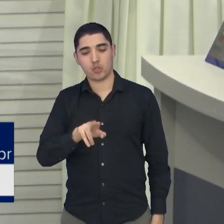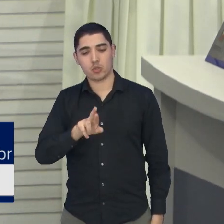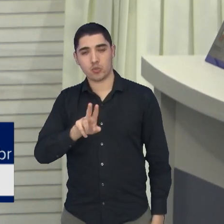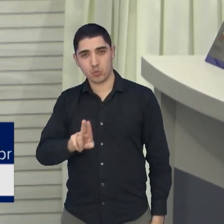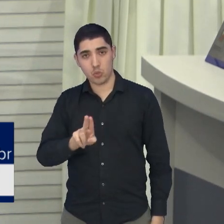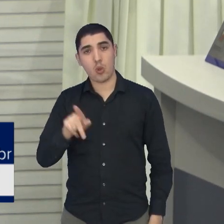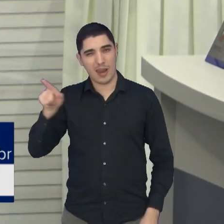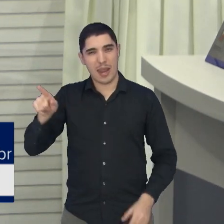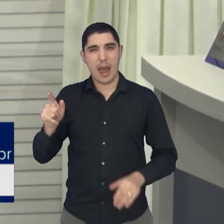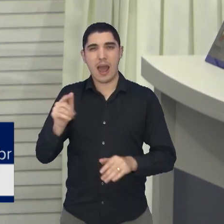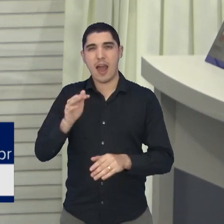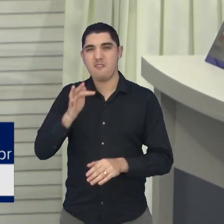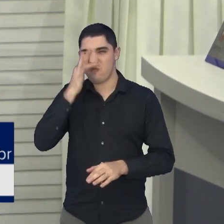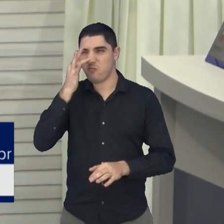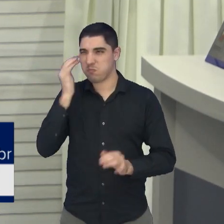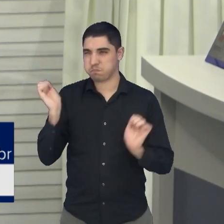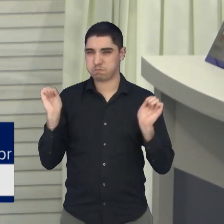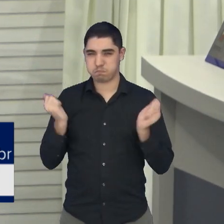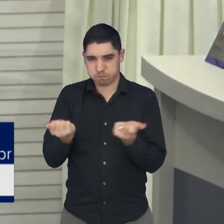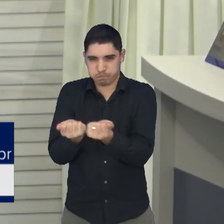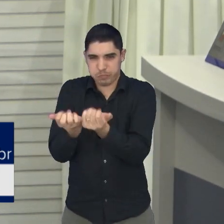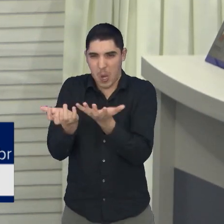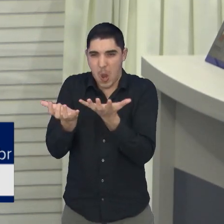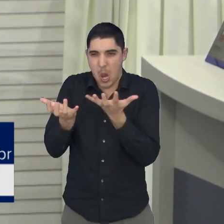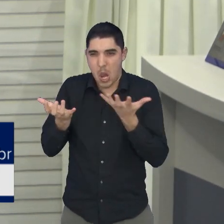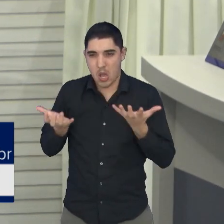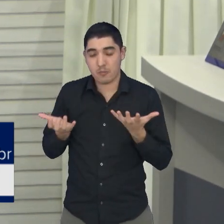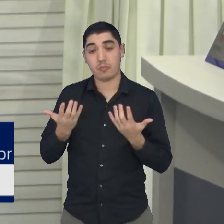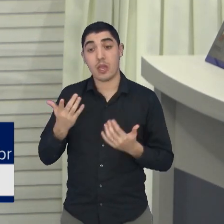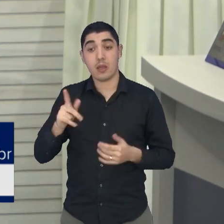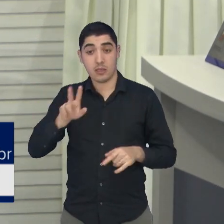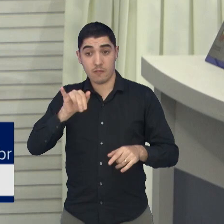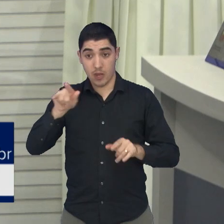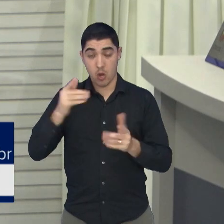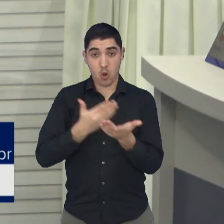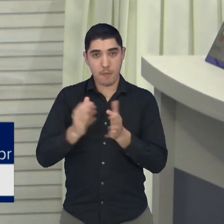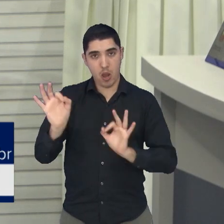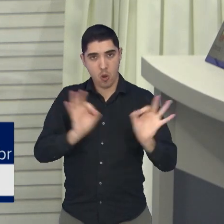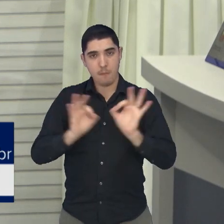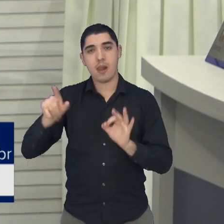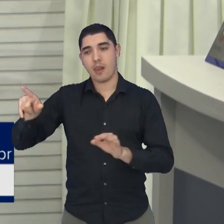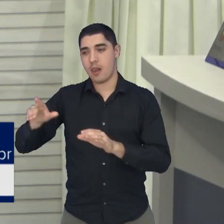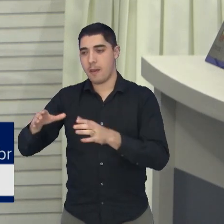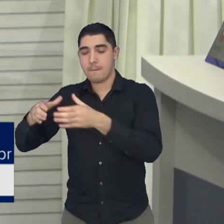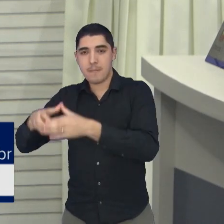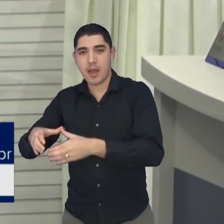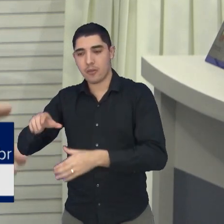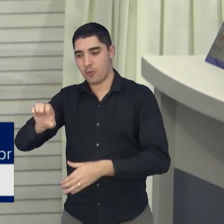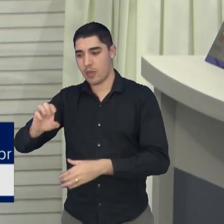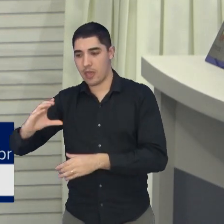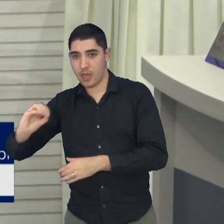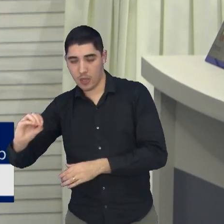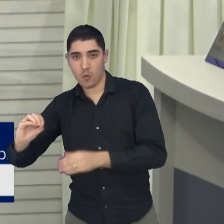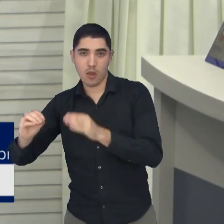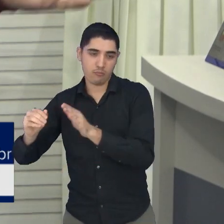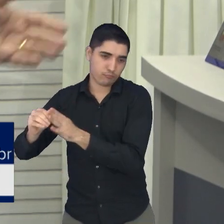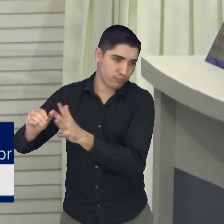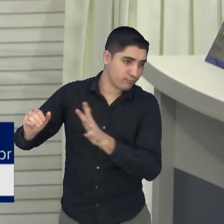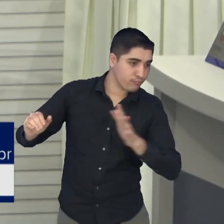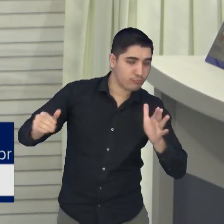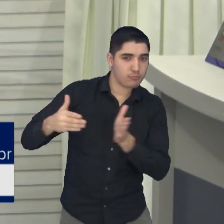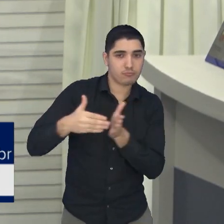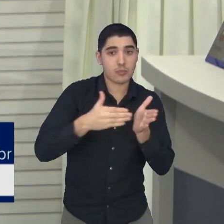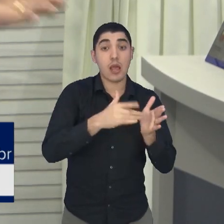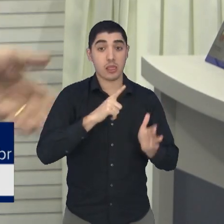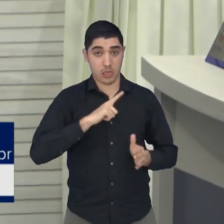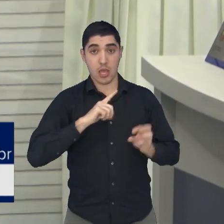duplicação do trecho da Eco até o Sete Parques, de 2 quilômetros, está no pacote do governo, está no site da